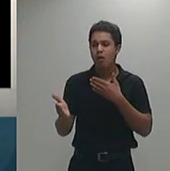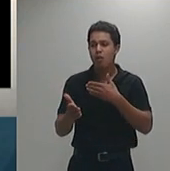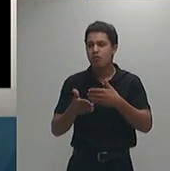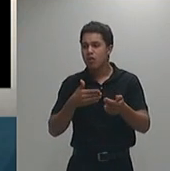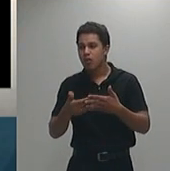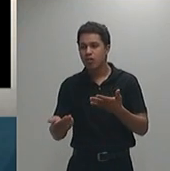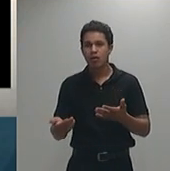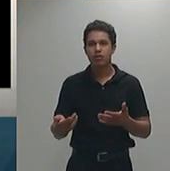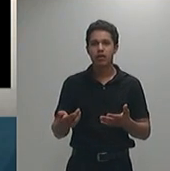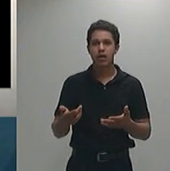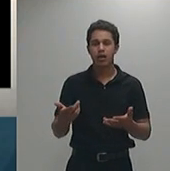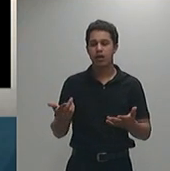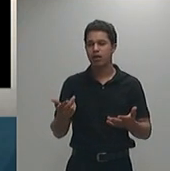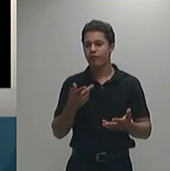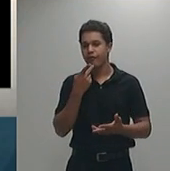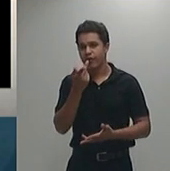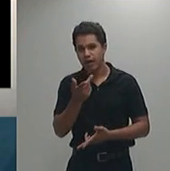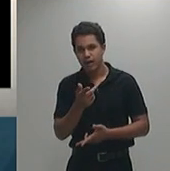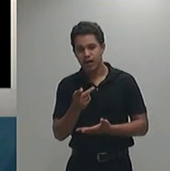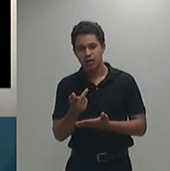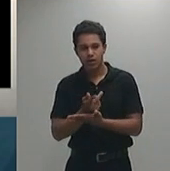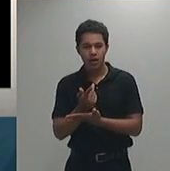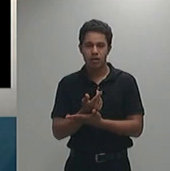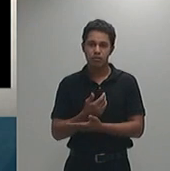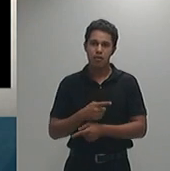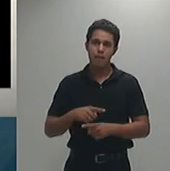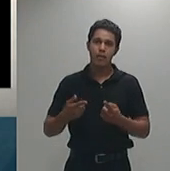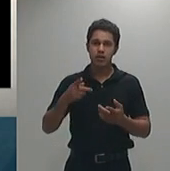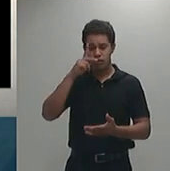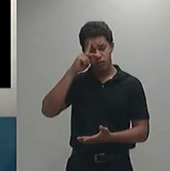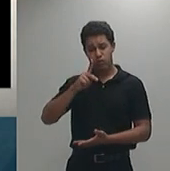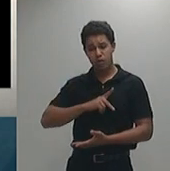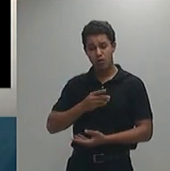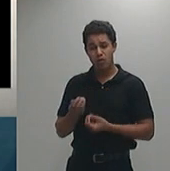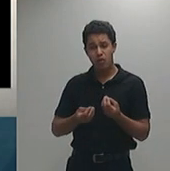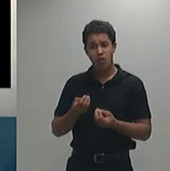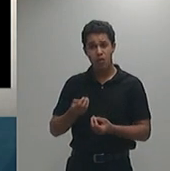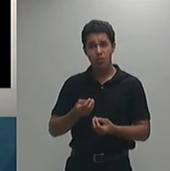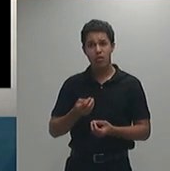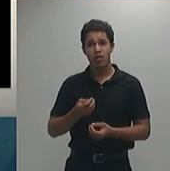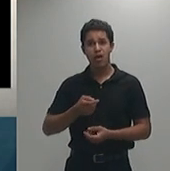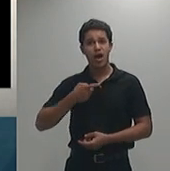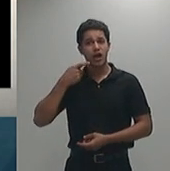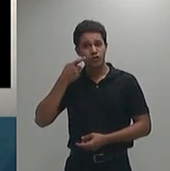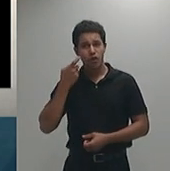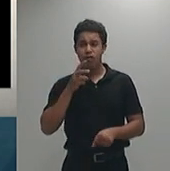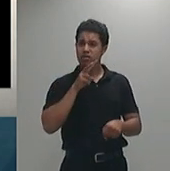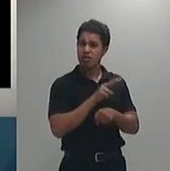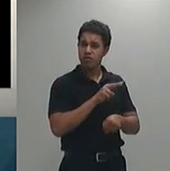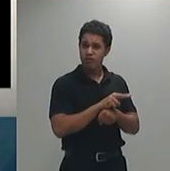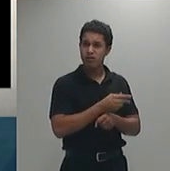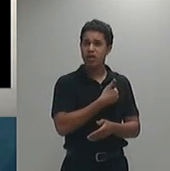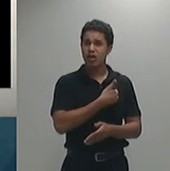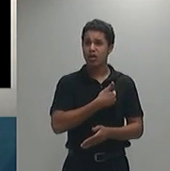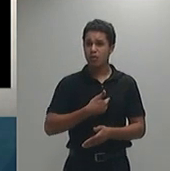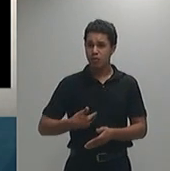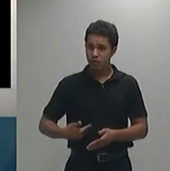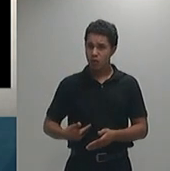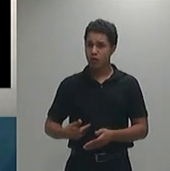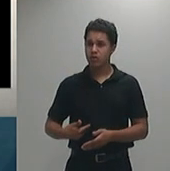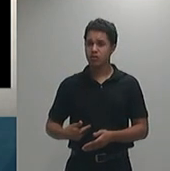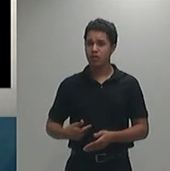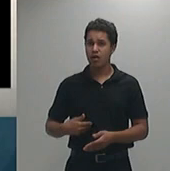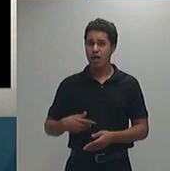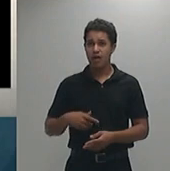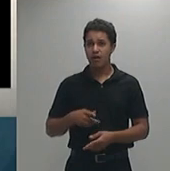mas eu como advogado o estudo brasileiro de Defesa do Consumidor entidade que luta 30 anos quando sai daqui vai assistir